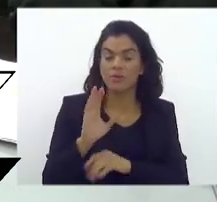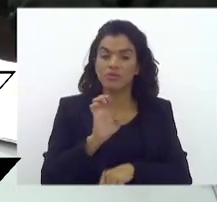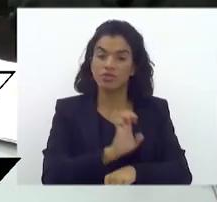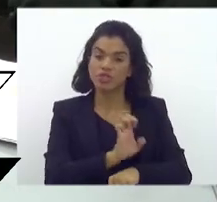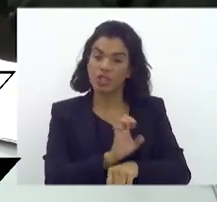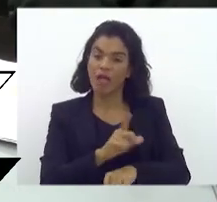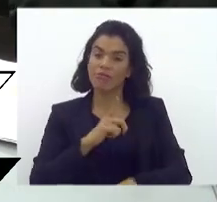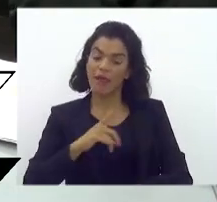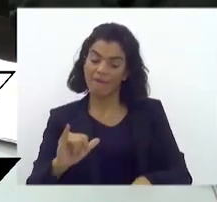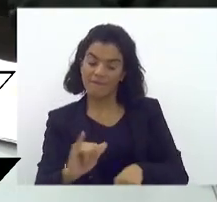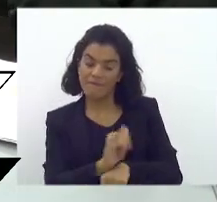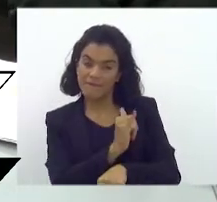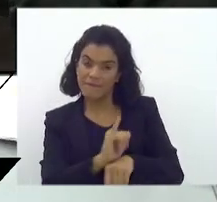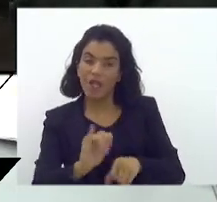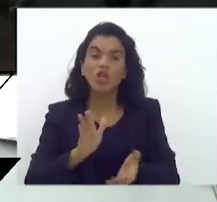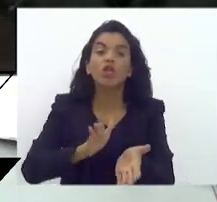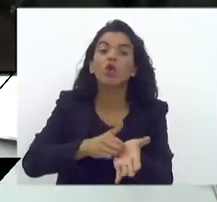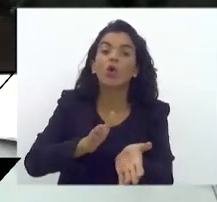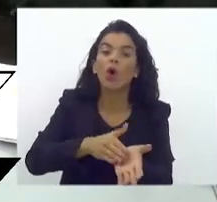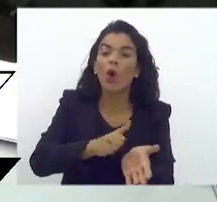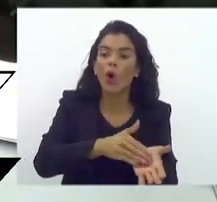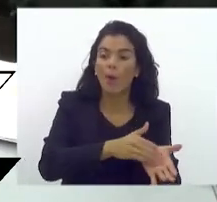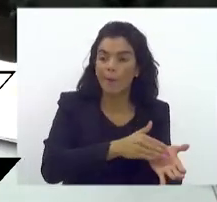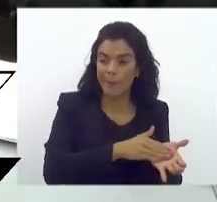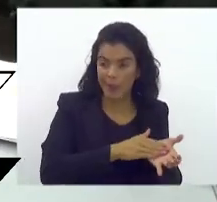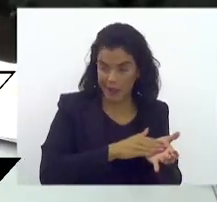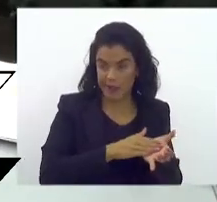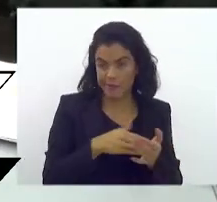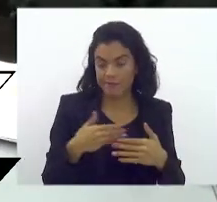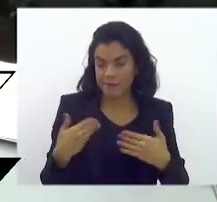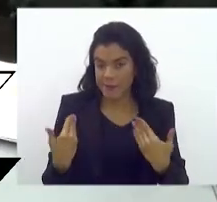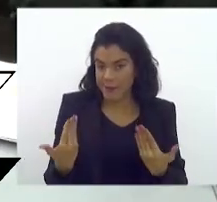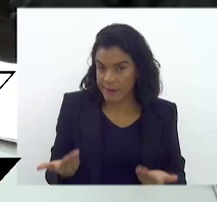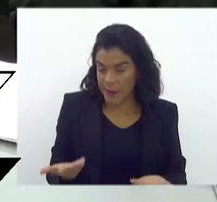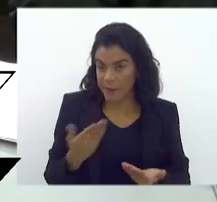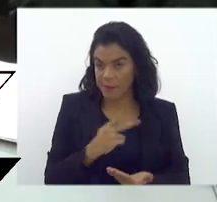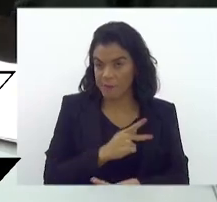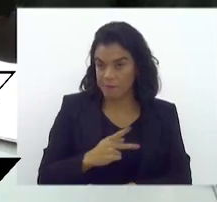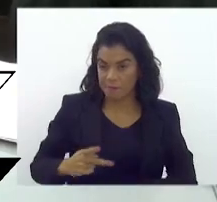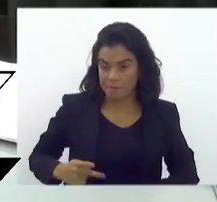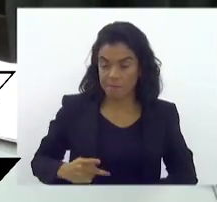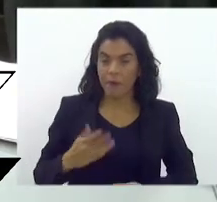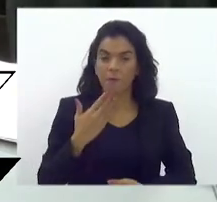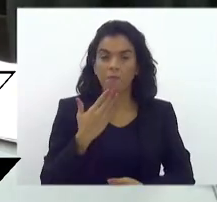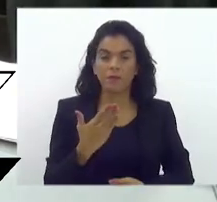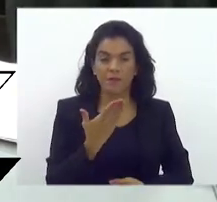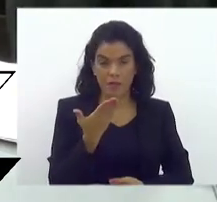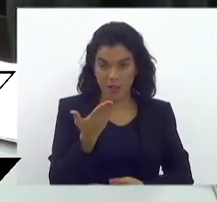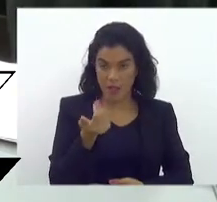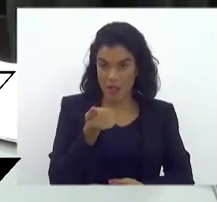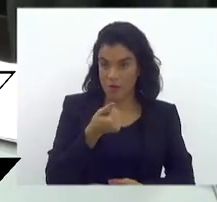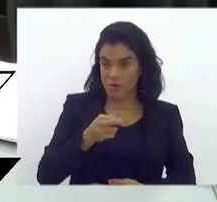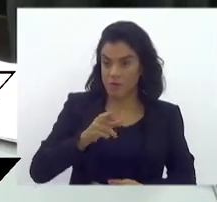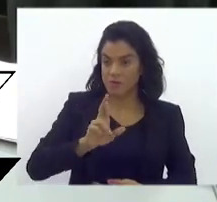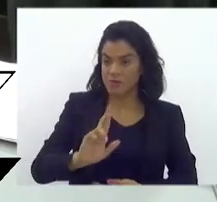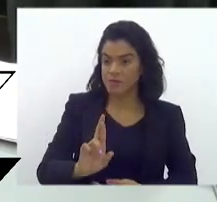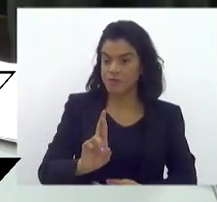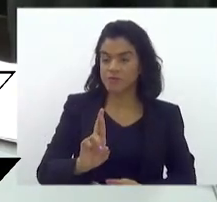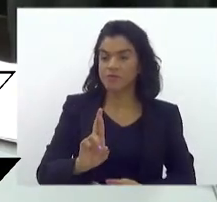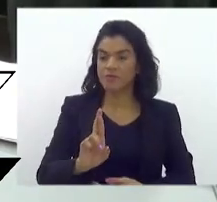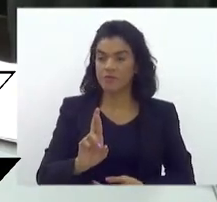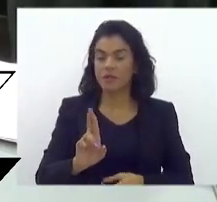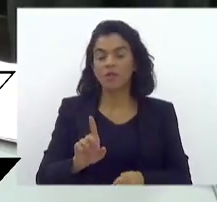ter instrumentos de cobrança. Então, senhor presidente, eu queria pedir a Vossa Excelência o, e